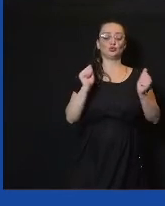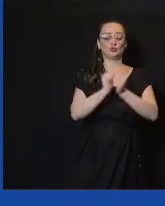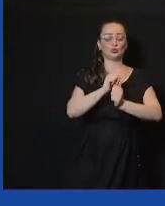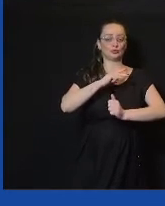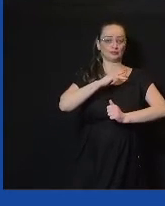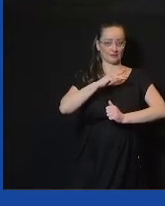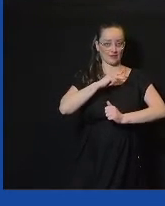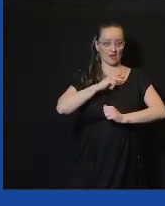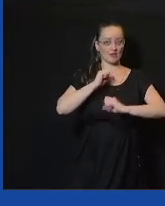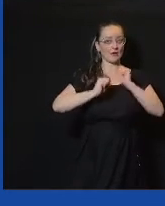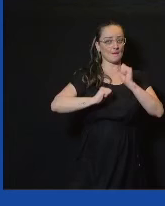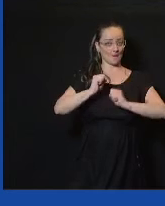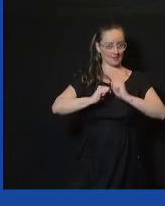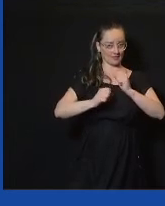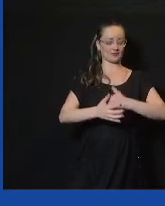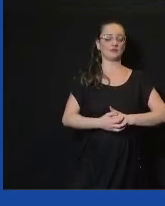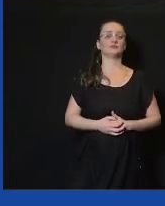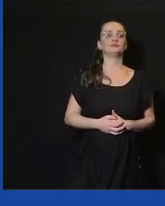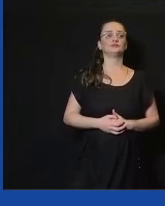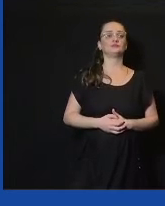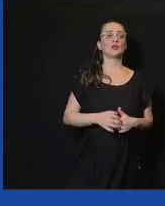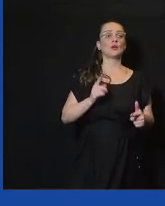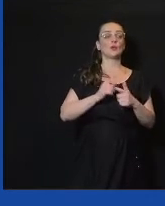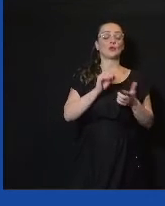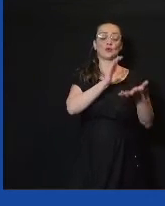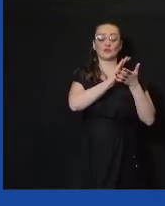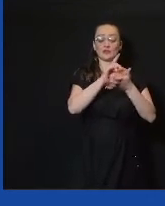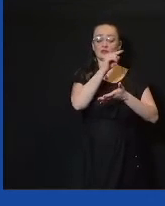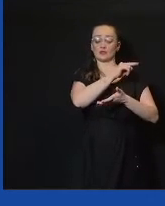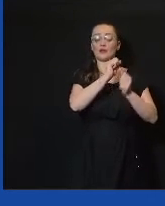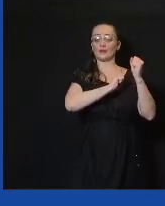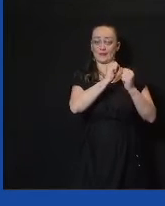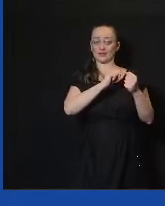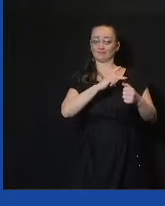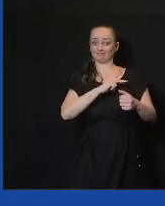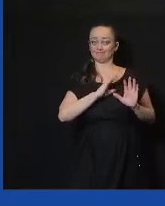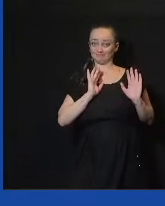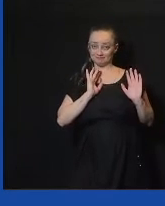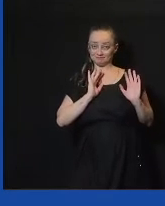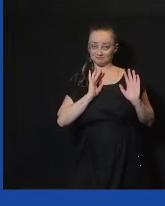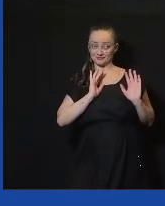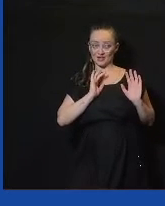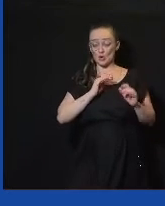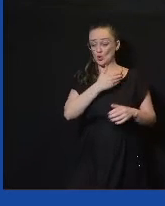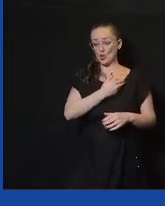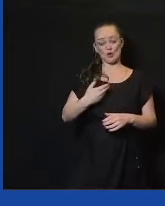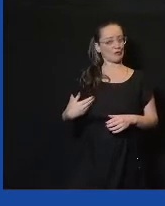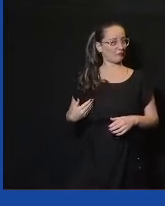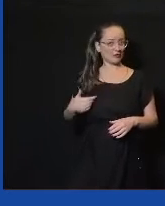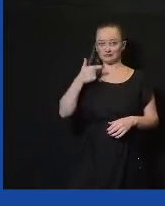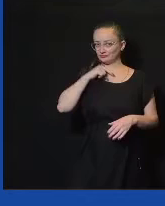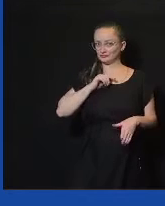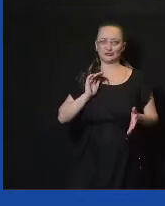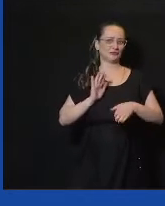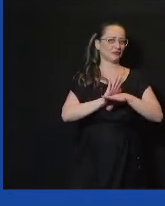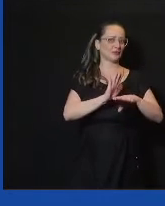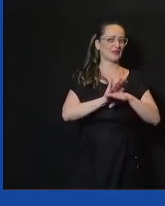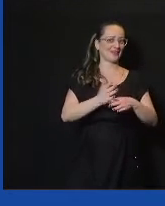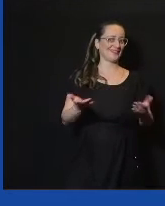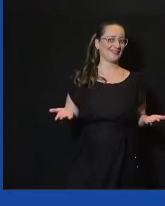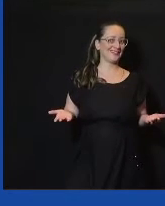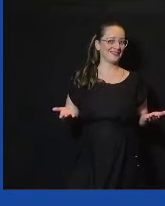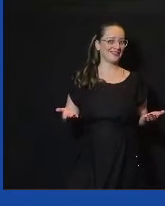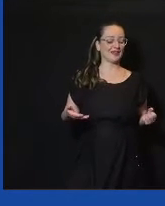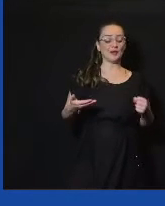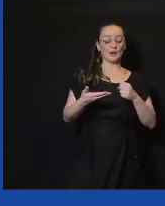setor, porque os recursos estavam na iniciativa privada, enquanto o governo não conseguia dar essa dimensão toda. A